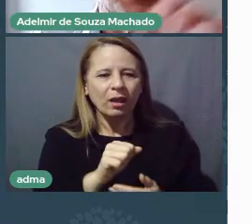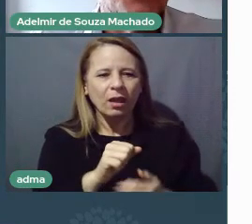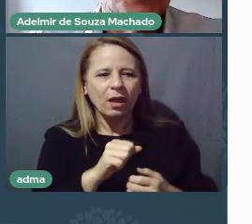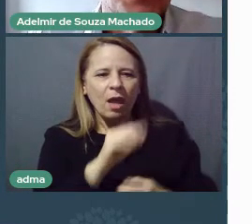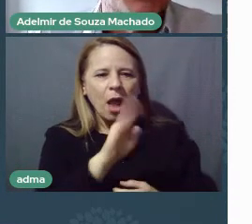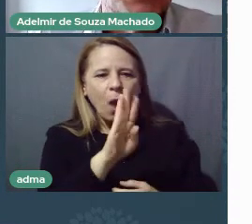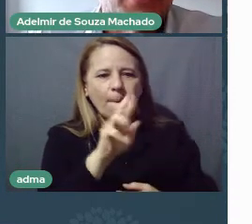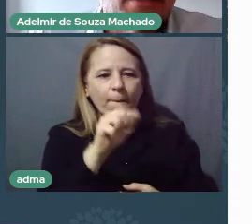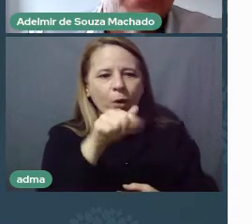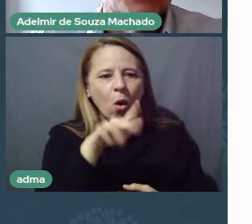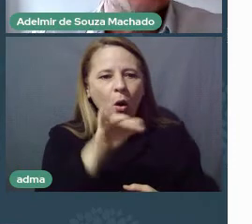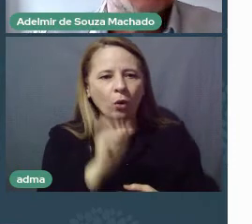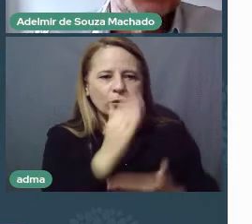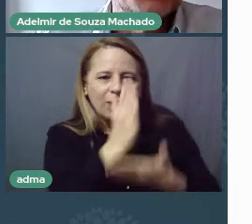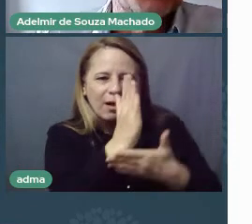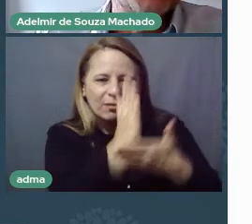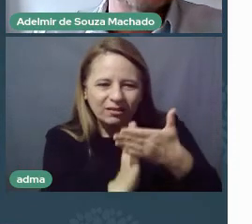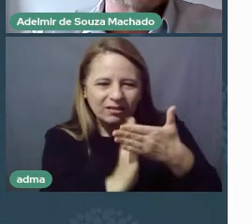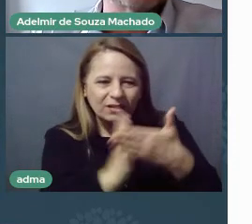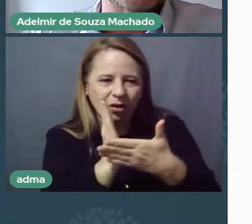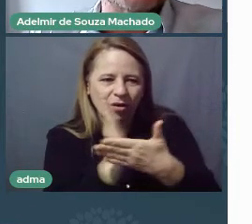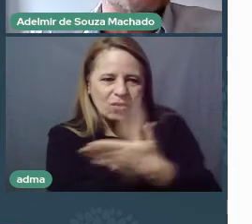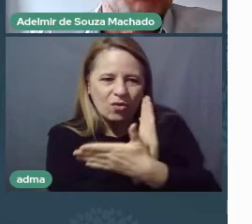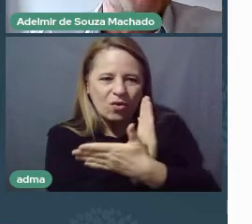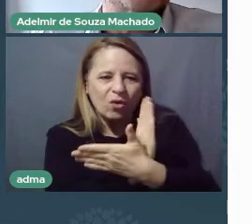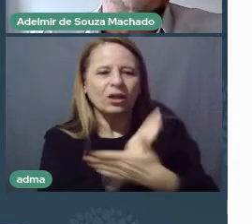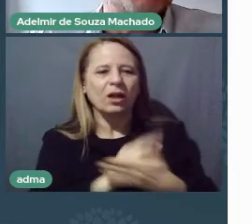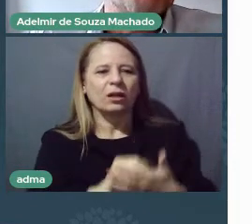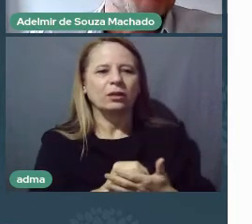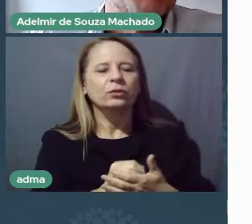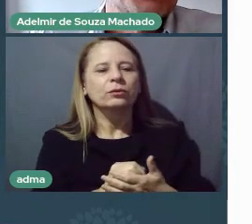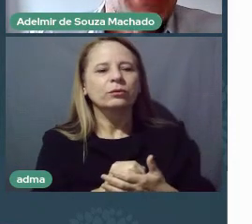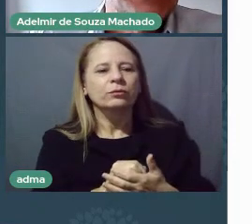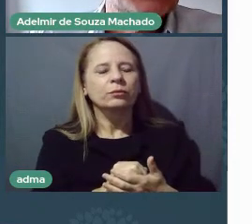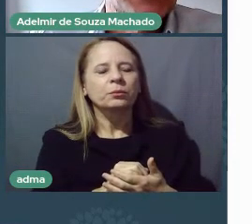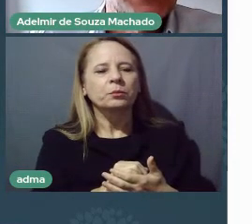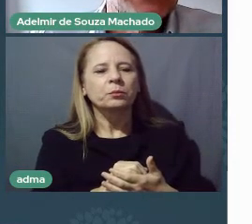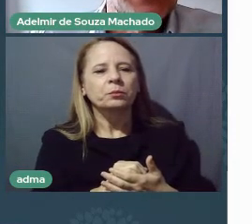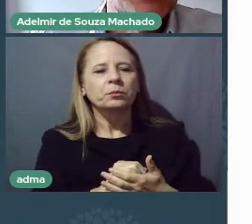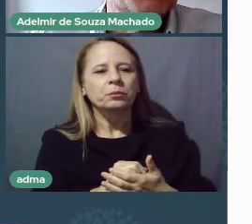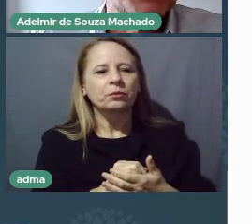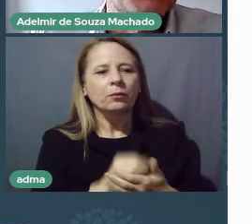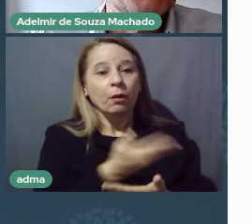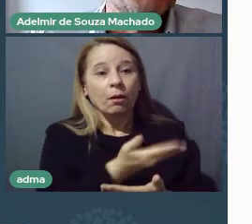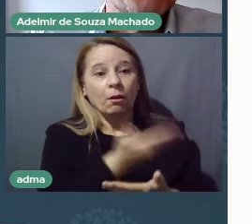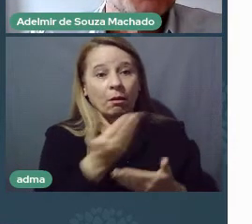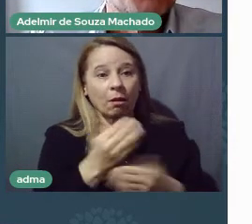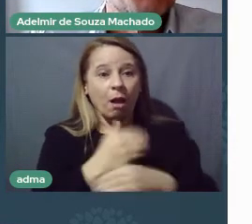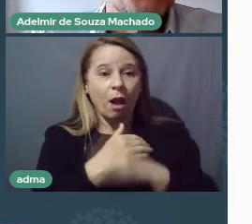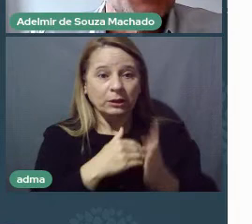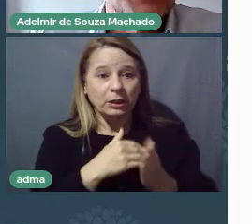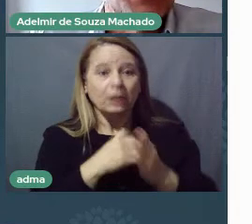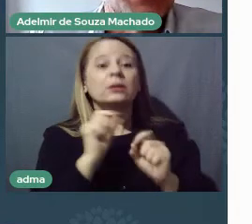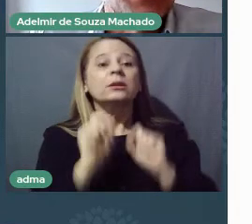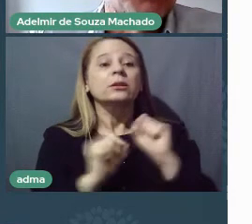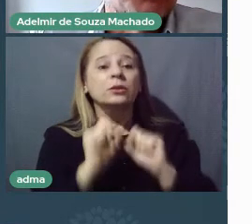vendo ele assim no sentido do lúmen, da sua abertura. À esquerda, eu tenho